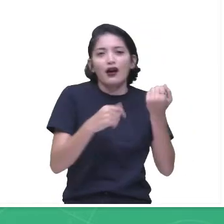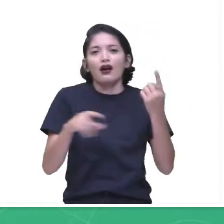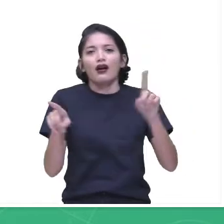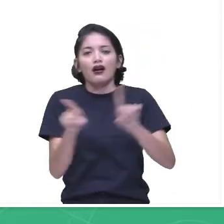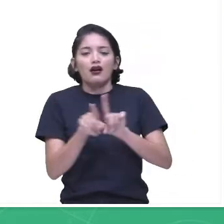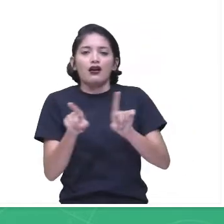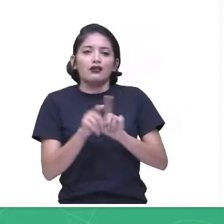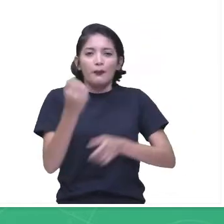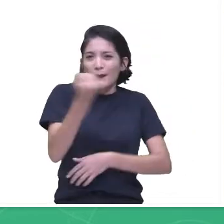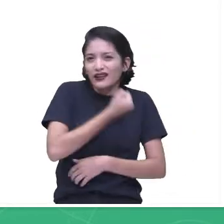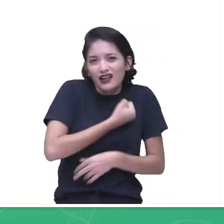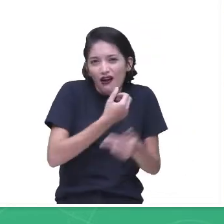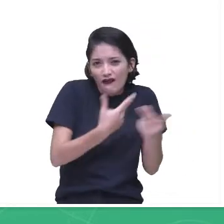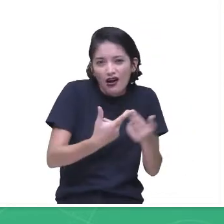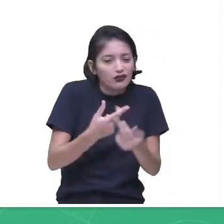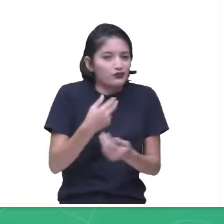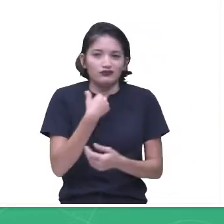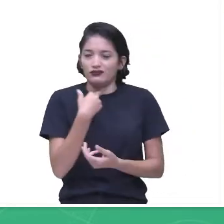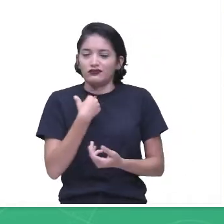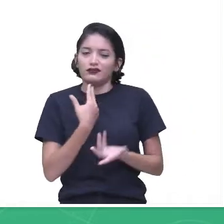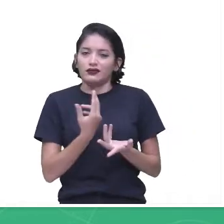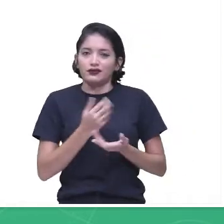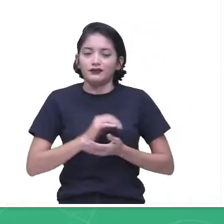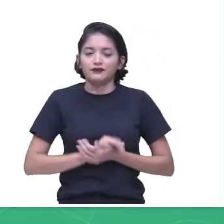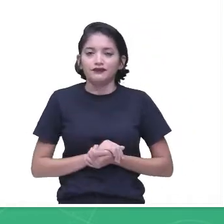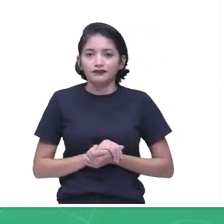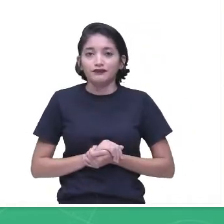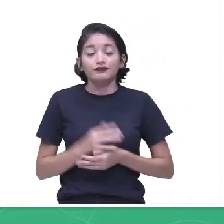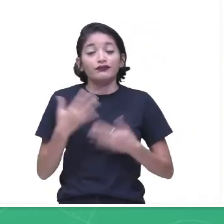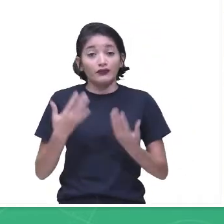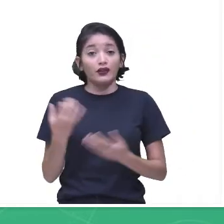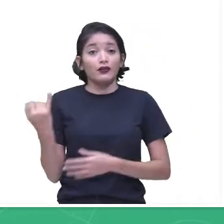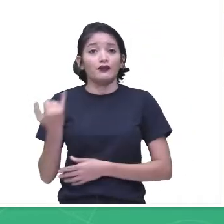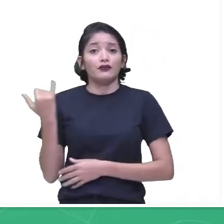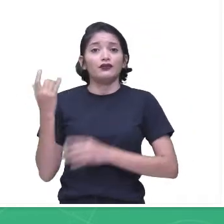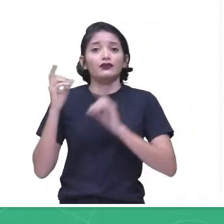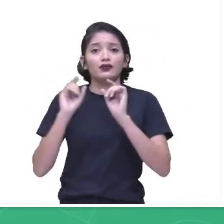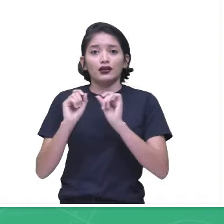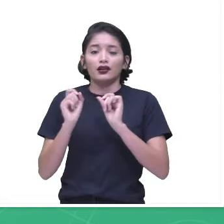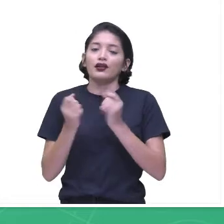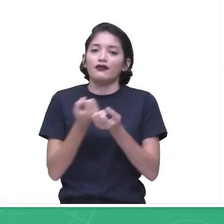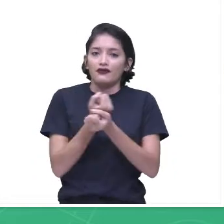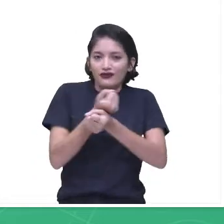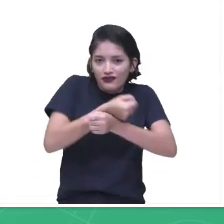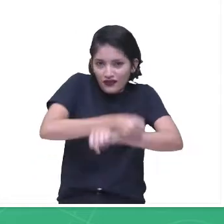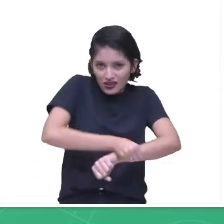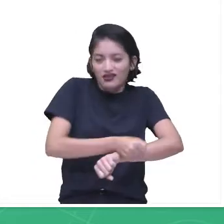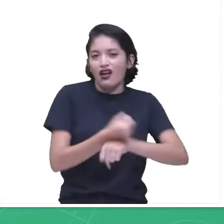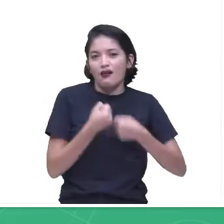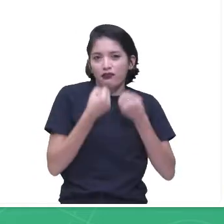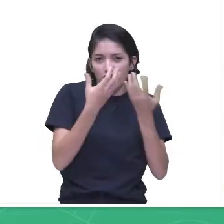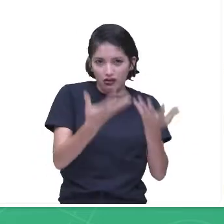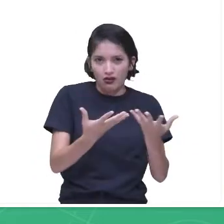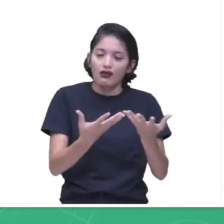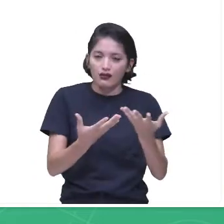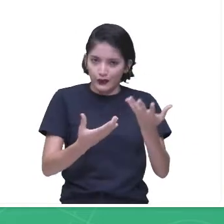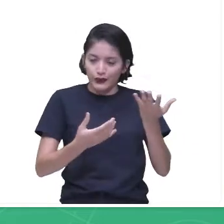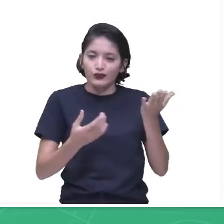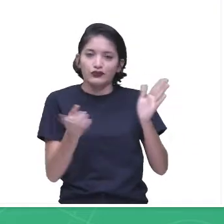relatar ou dizer que cometeu um crime ou não. Então, é importante, né, a gente observar essas questões aí. Não é